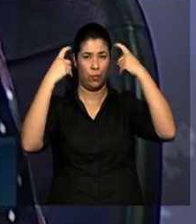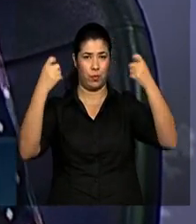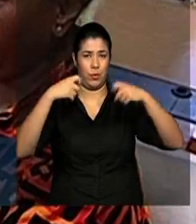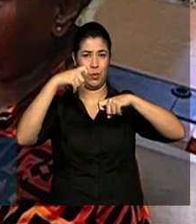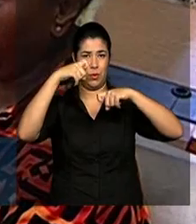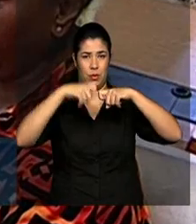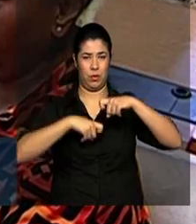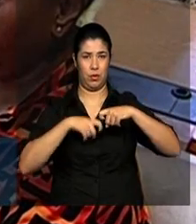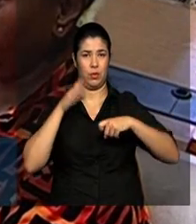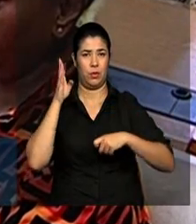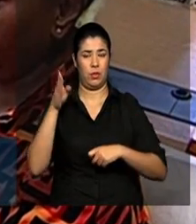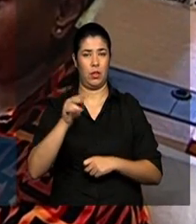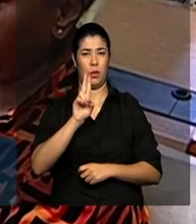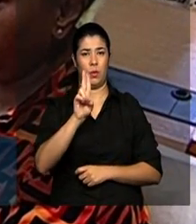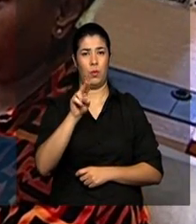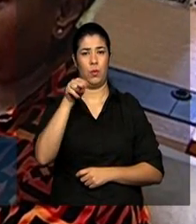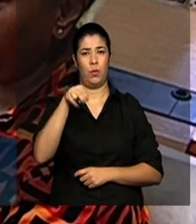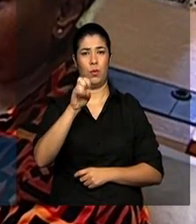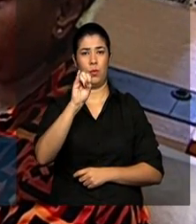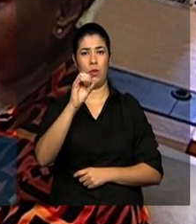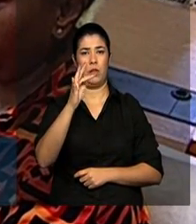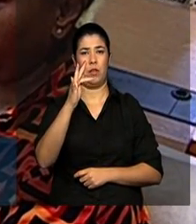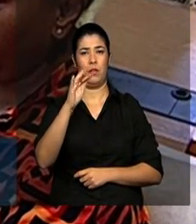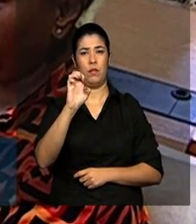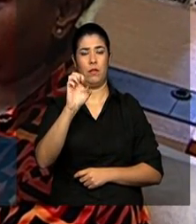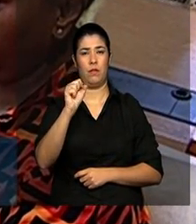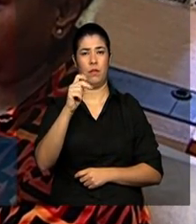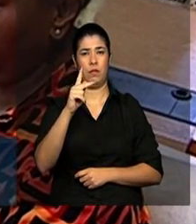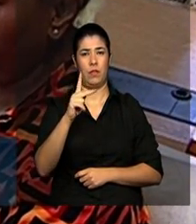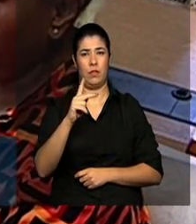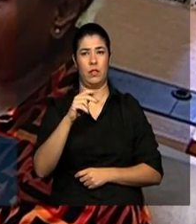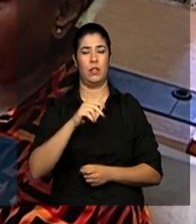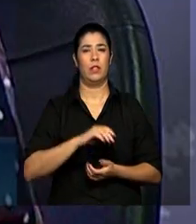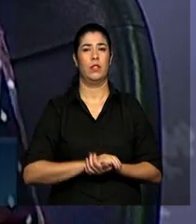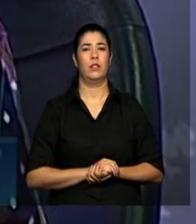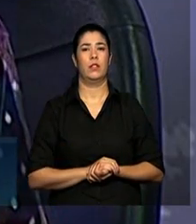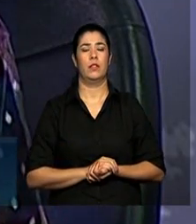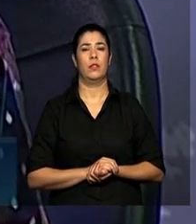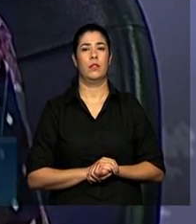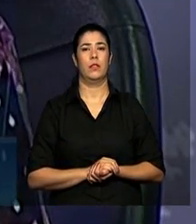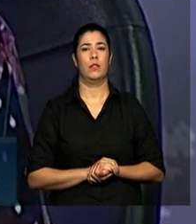na Unifesp, que é a Casa de Saúde da Mulher Domingos de Lácio.